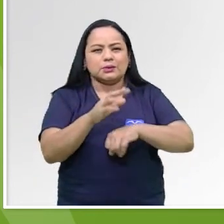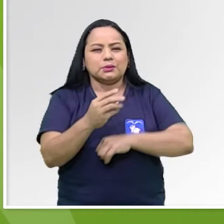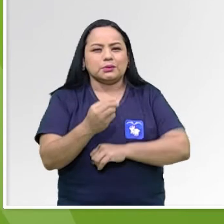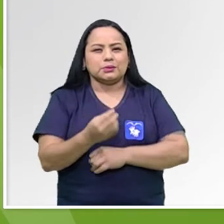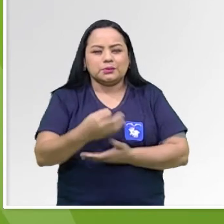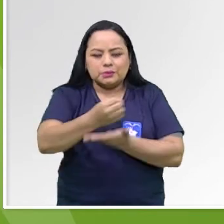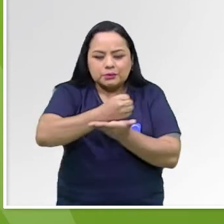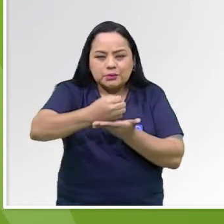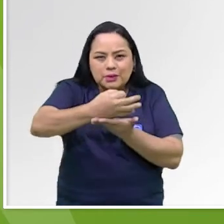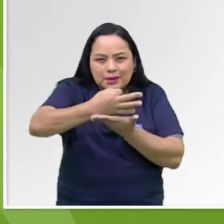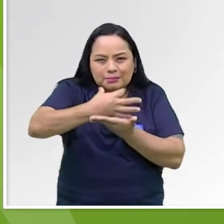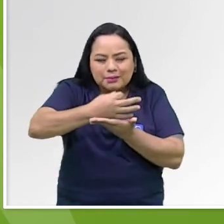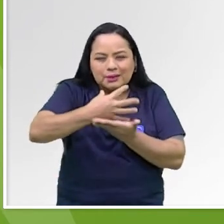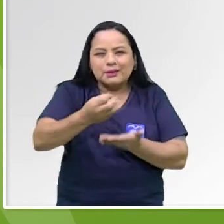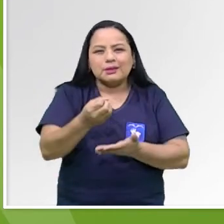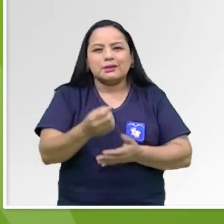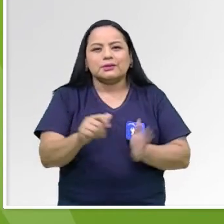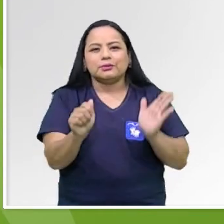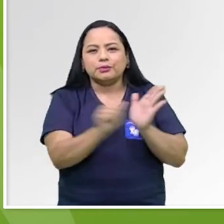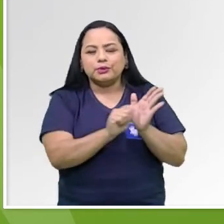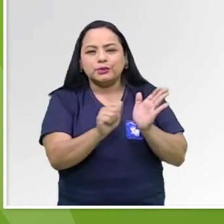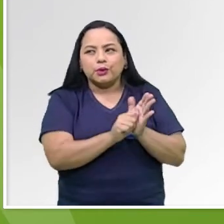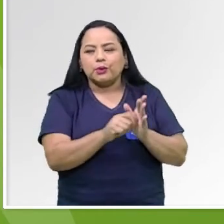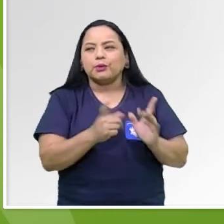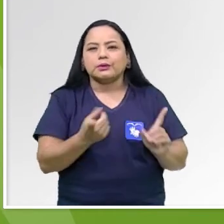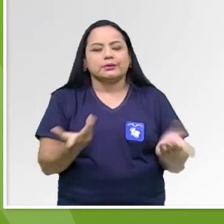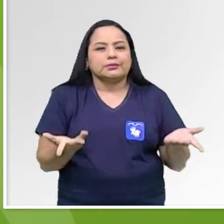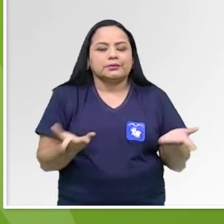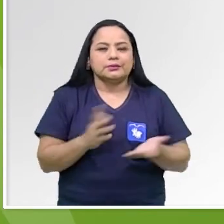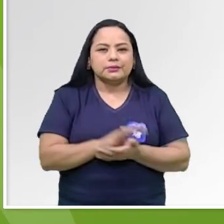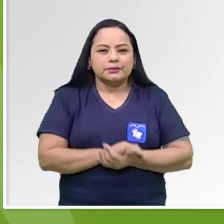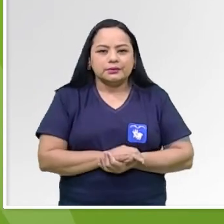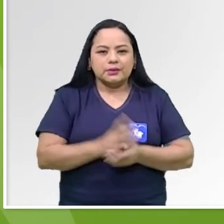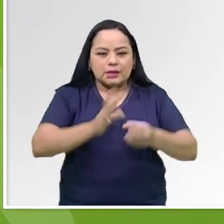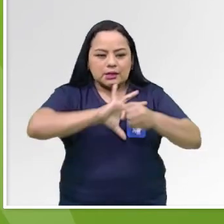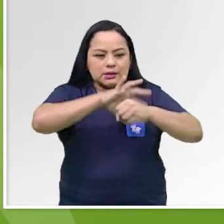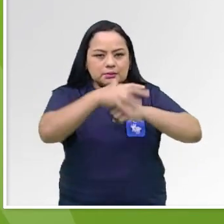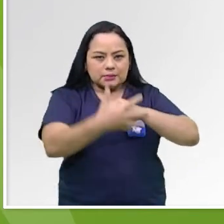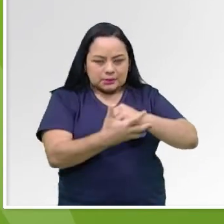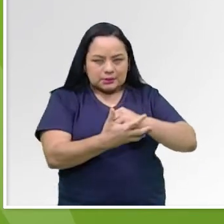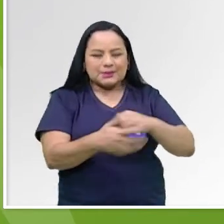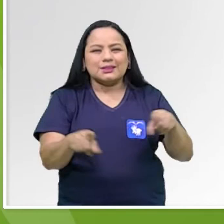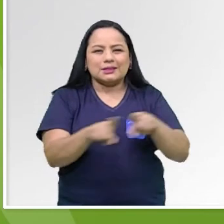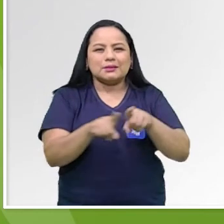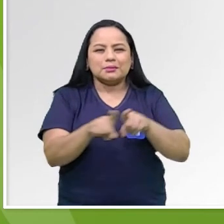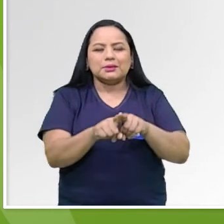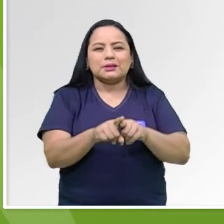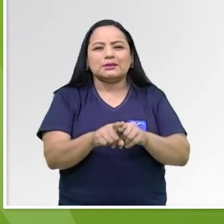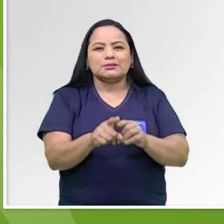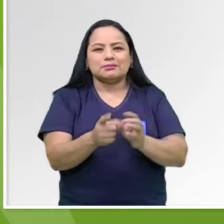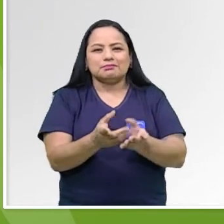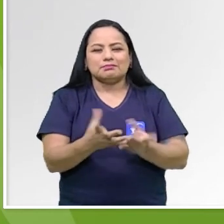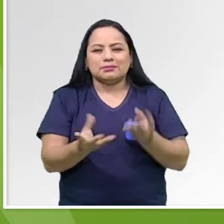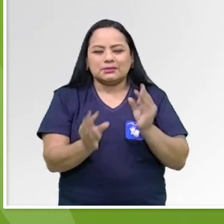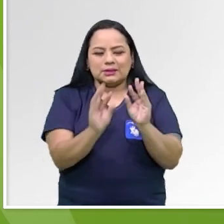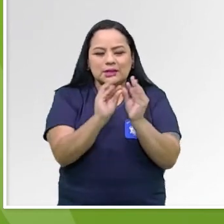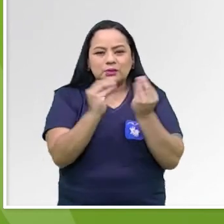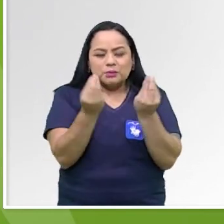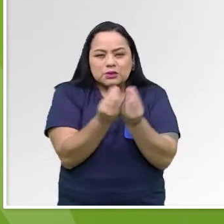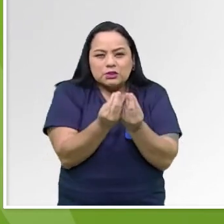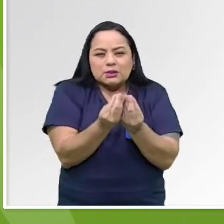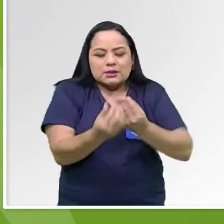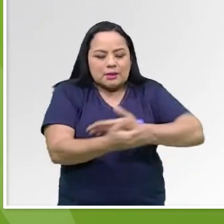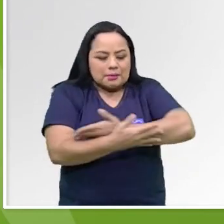alguma droga, algo do tipo, essa placenta também vai levar essas substâncias para o bebê, tá?